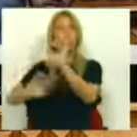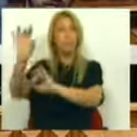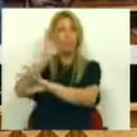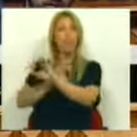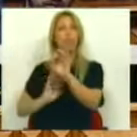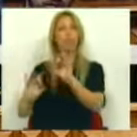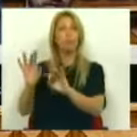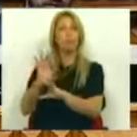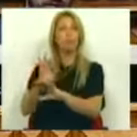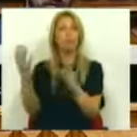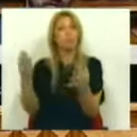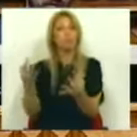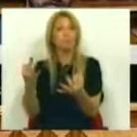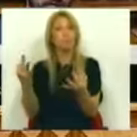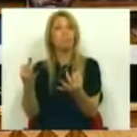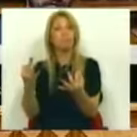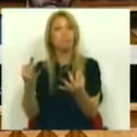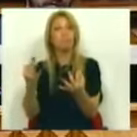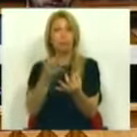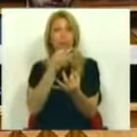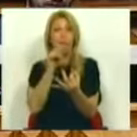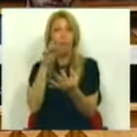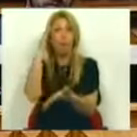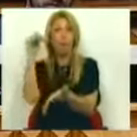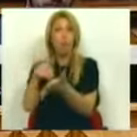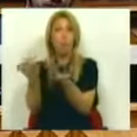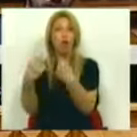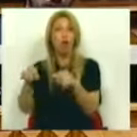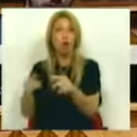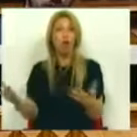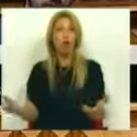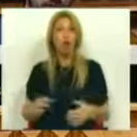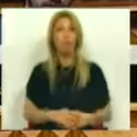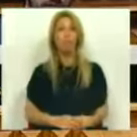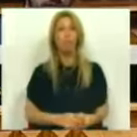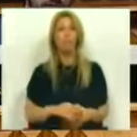também alvo das conclusões desta cimeira. O